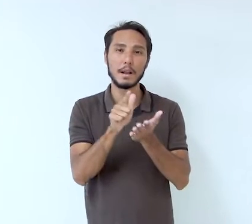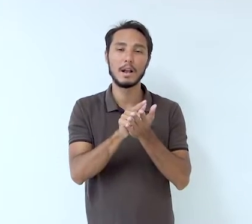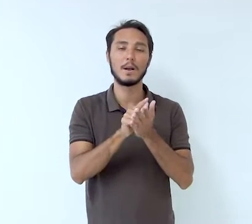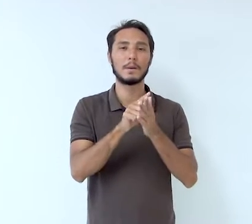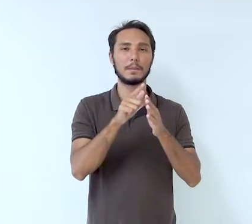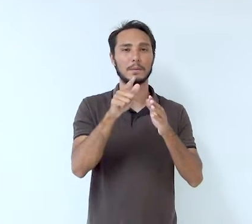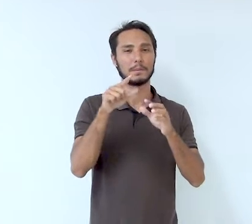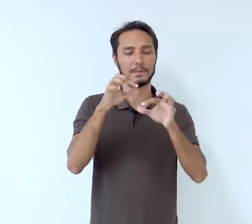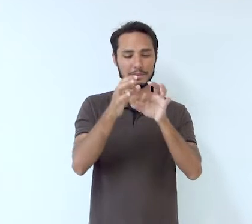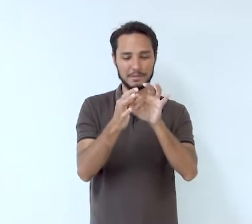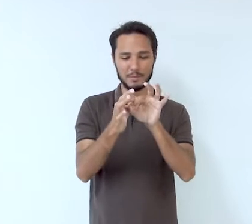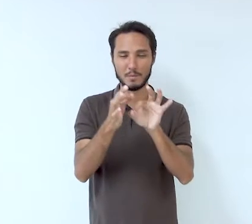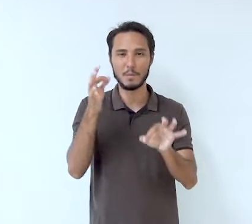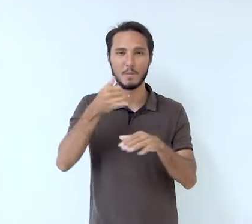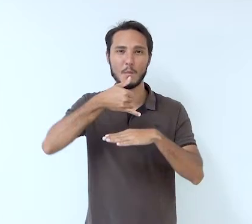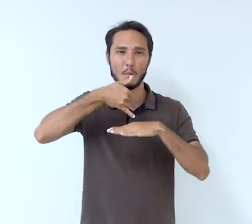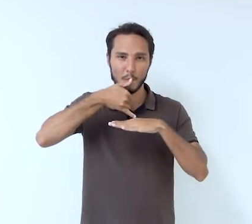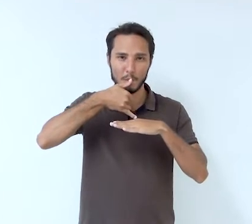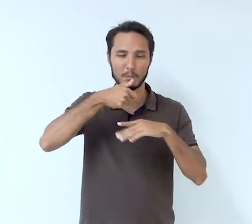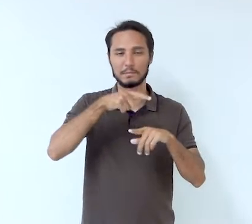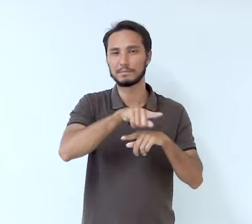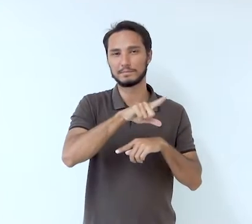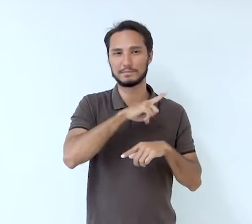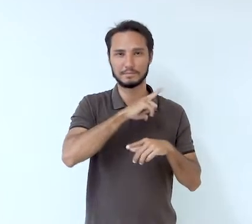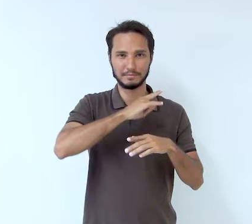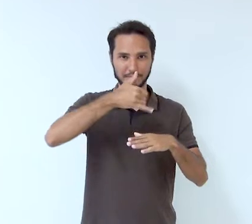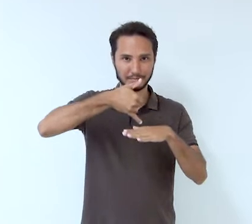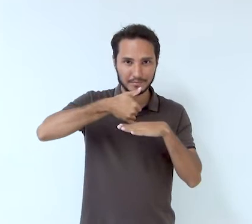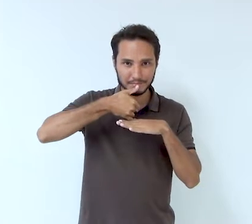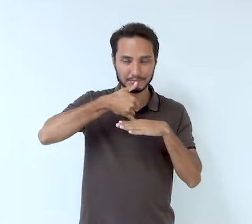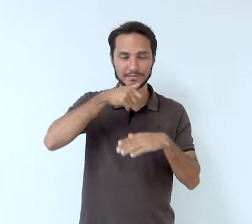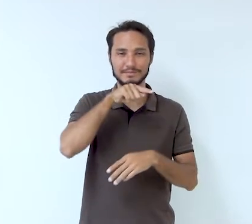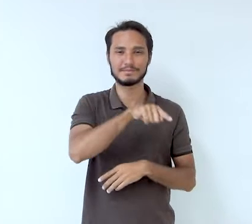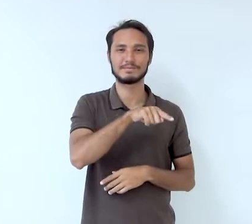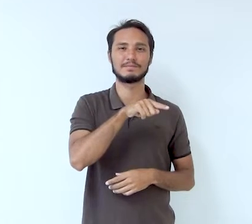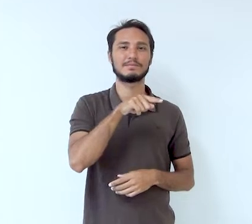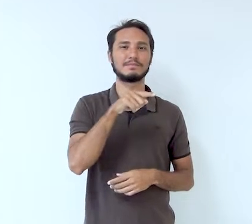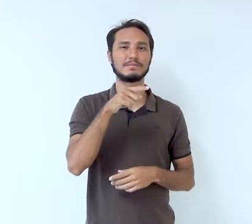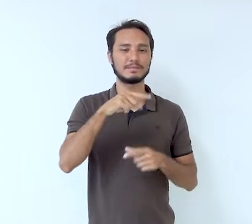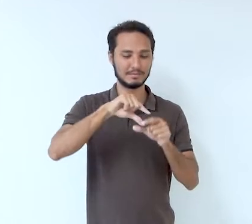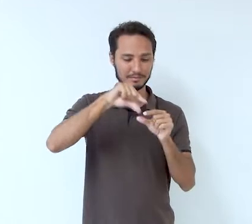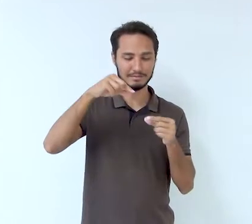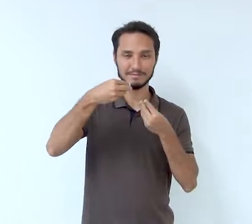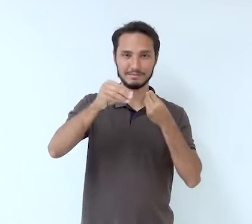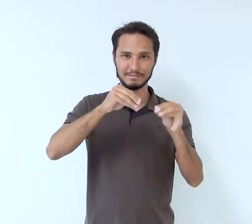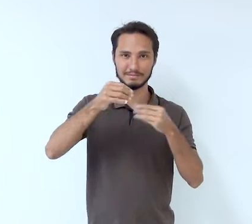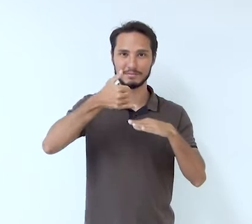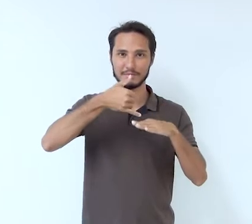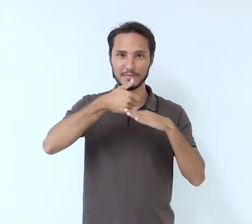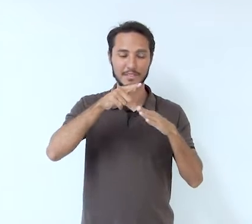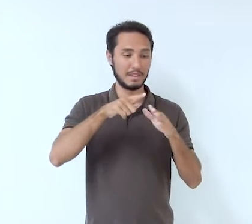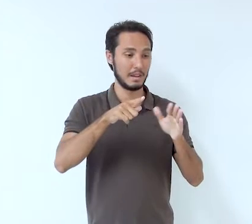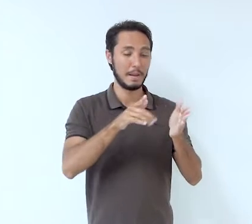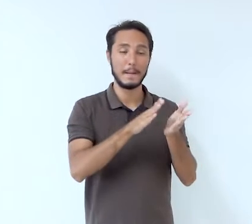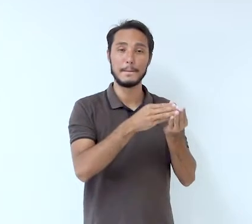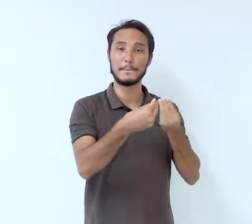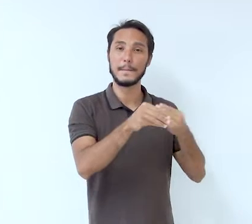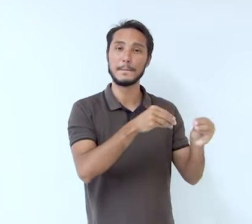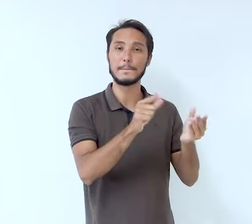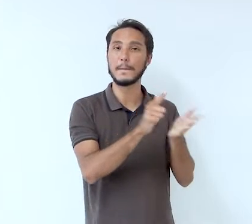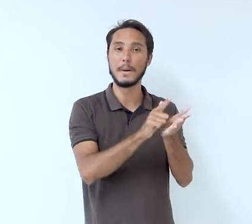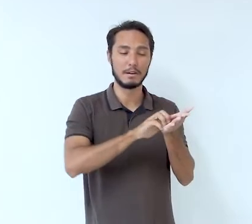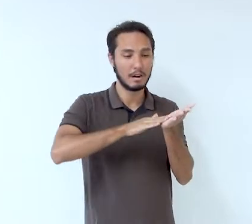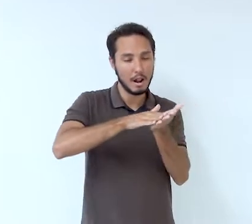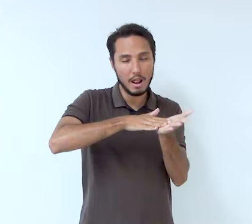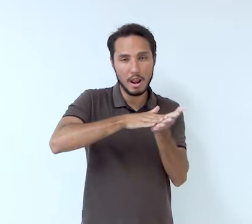papel e canudo. A gente atrita o canudo, esse canudo de plástico, numa flanela ou